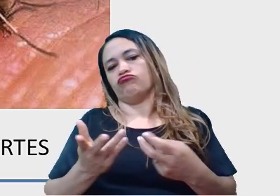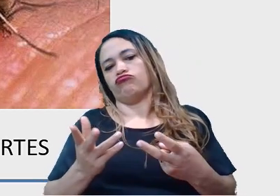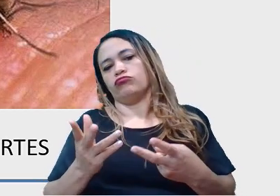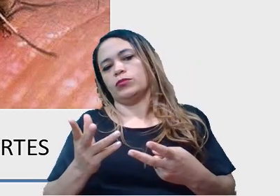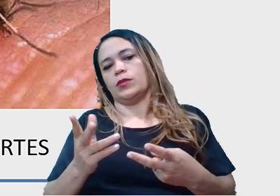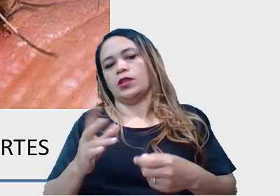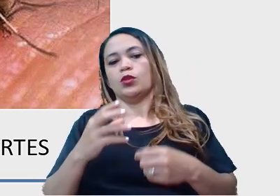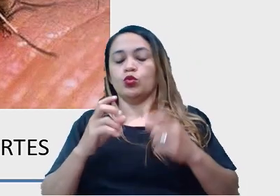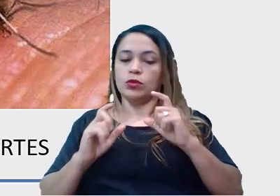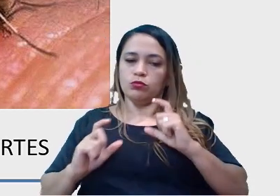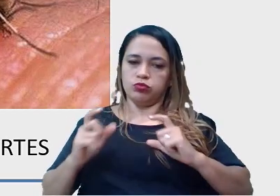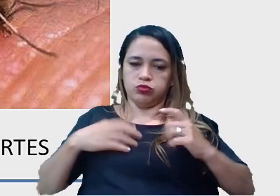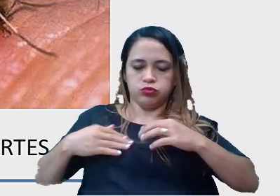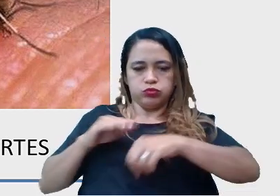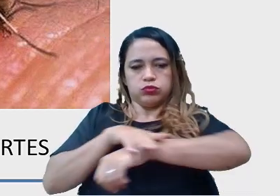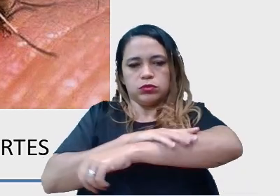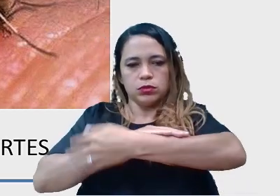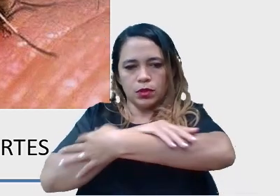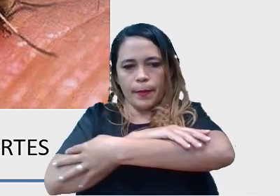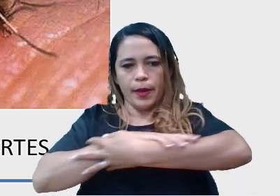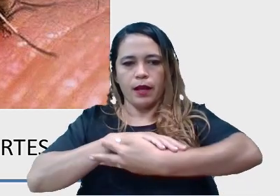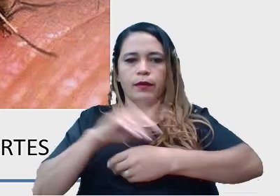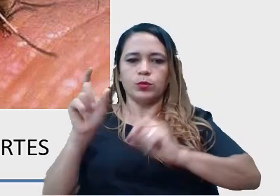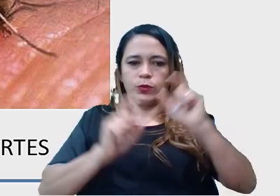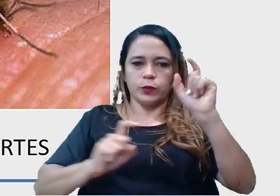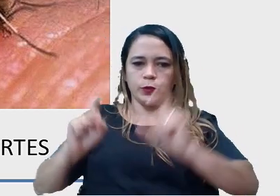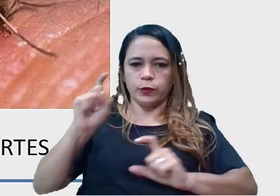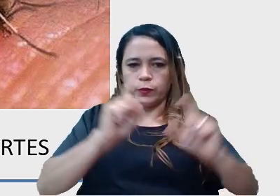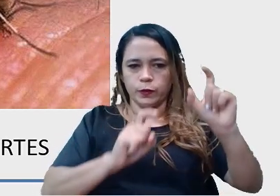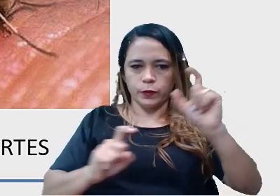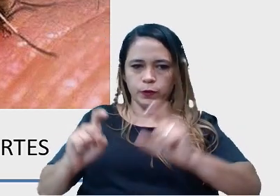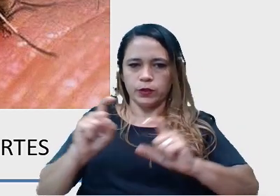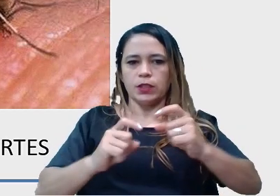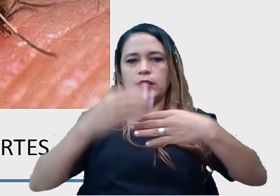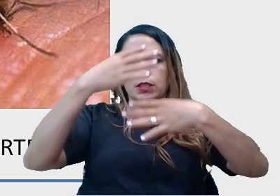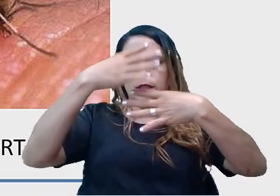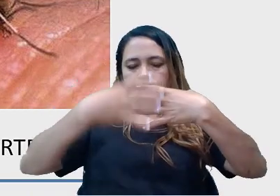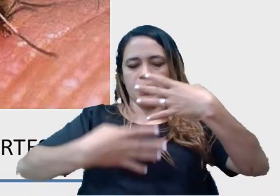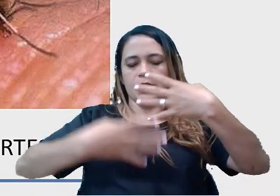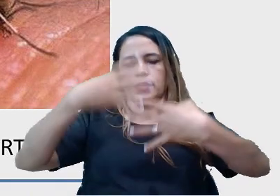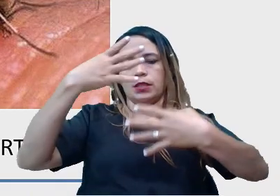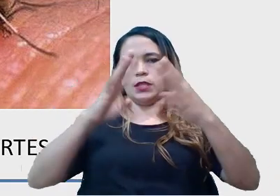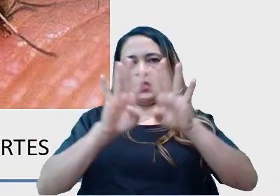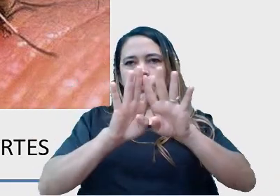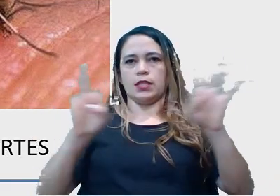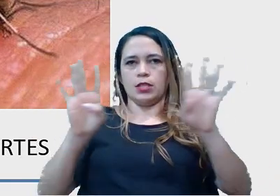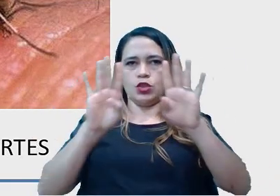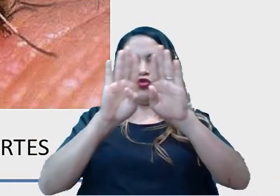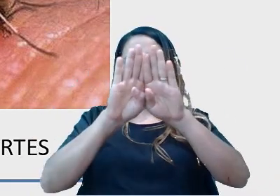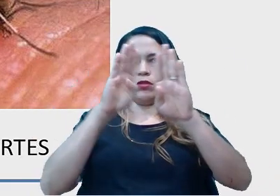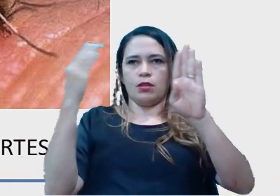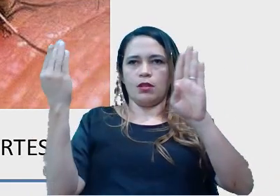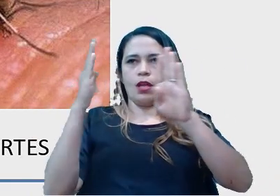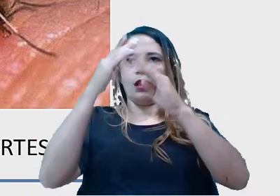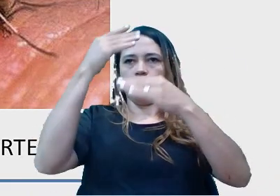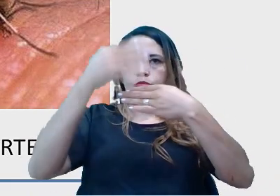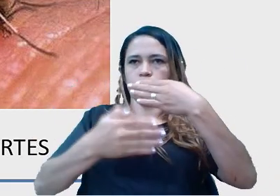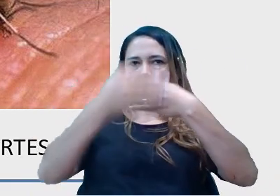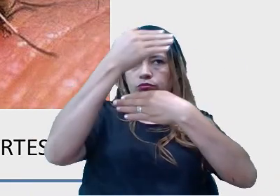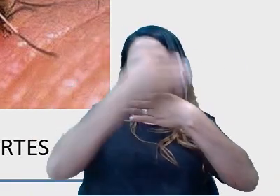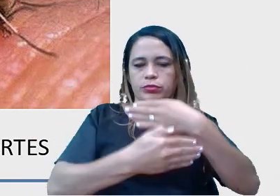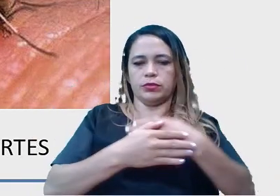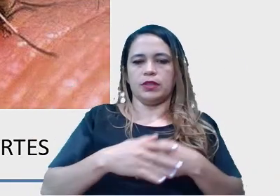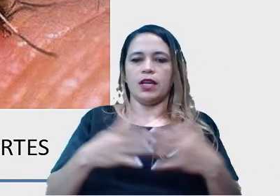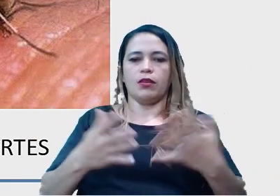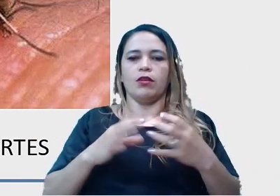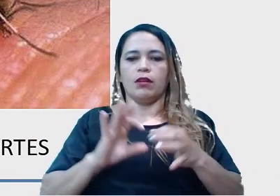uso de repelentes, o uso dos inseticidas e proteções também em portas e janelas. Agora eu quero que